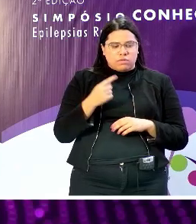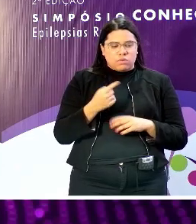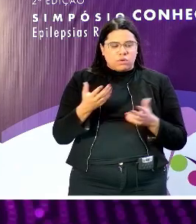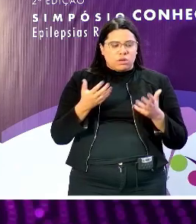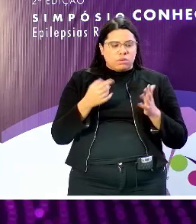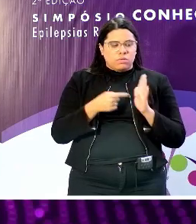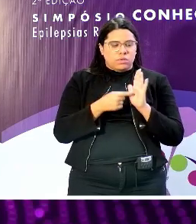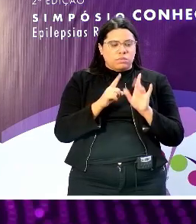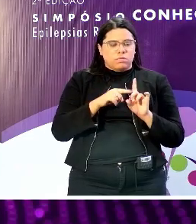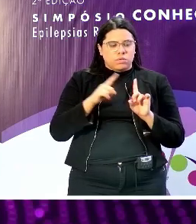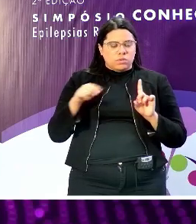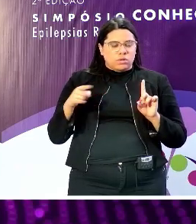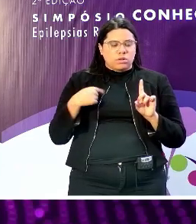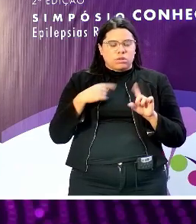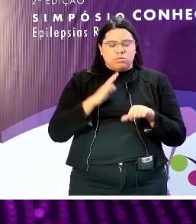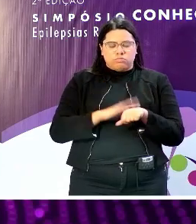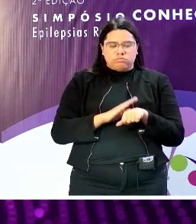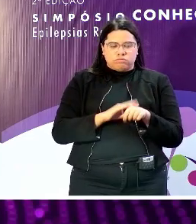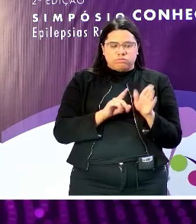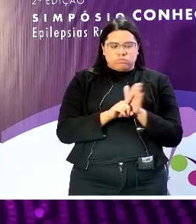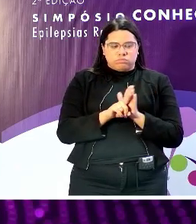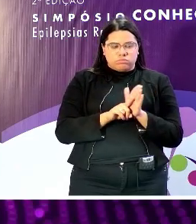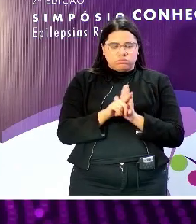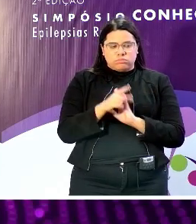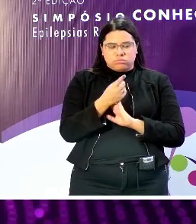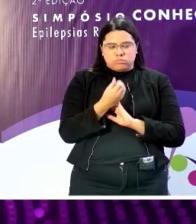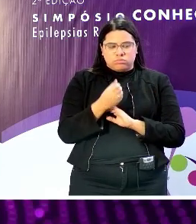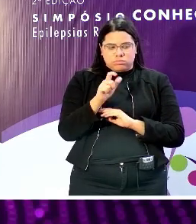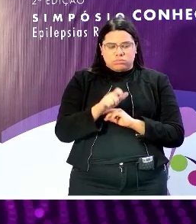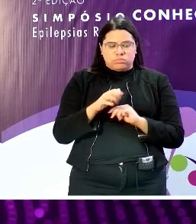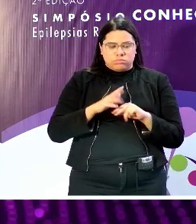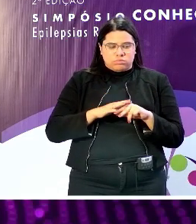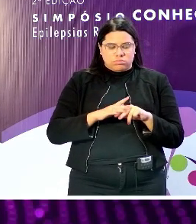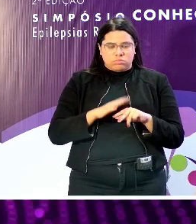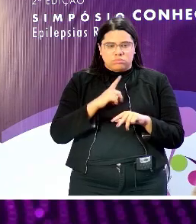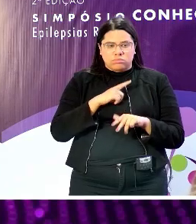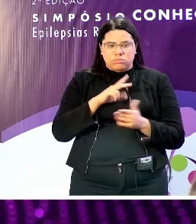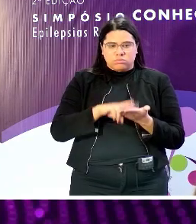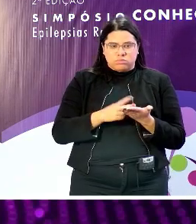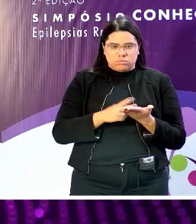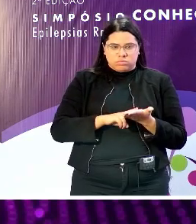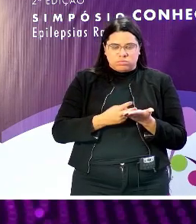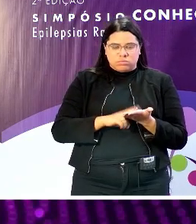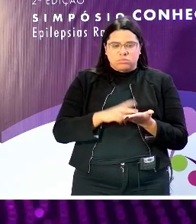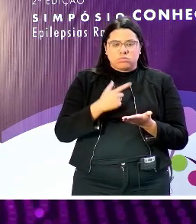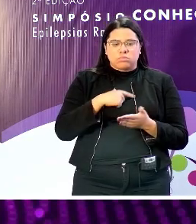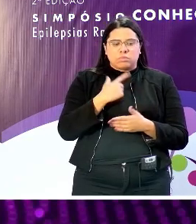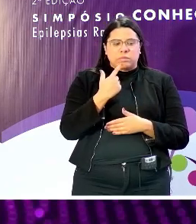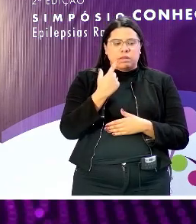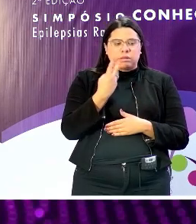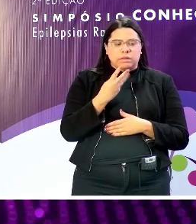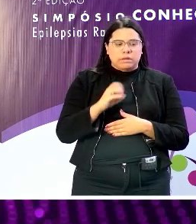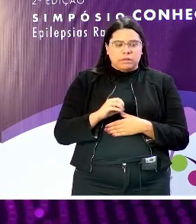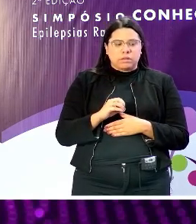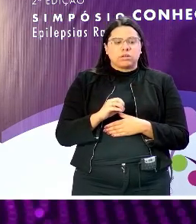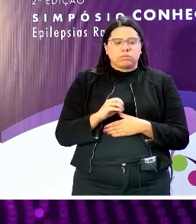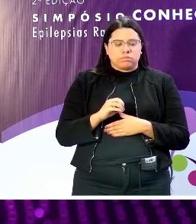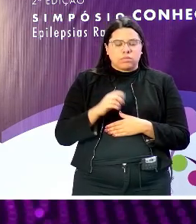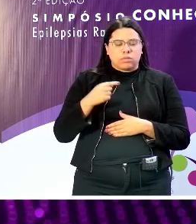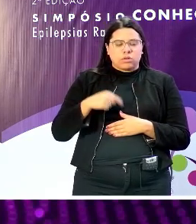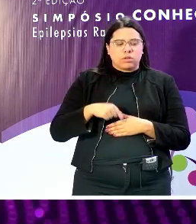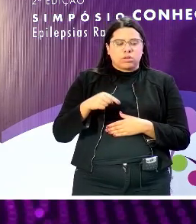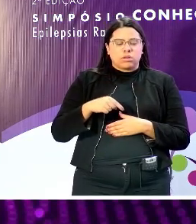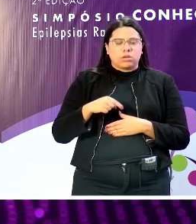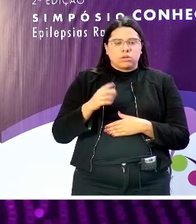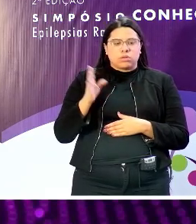para vocês um levantamento que eu fiz de 16 pacientes que têm epilepsia. Nós temos 30 casos descritos no Brasil.